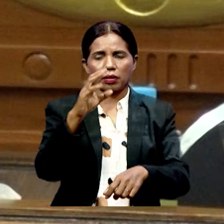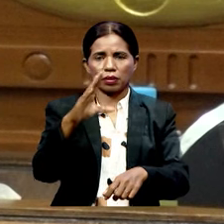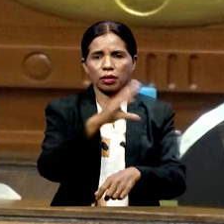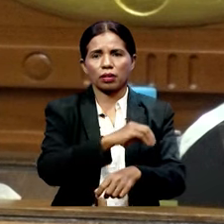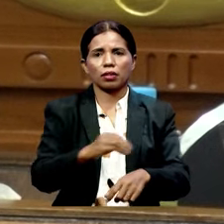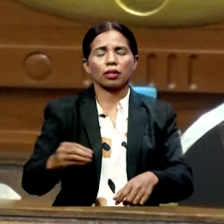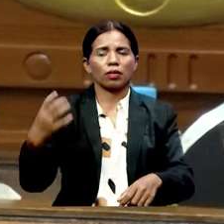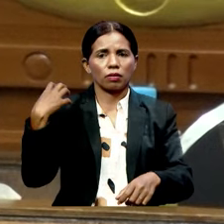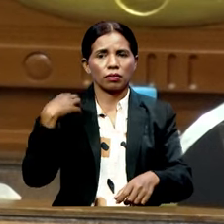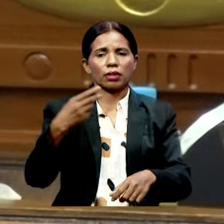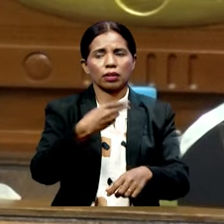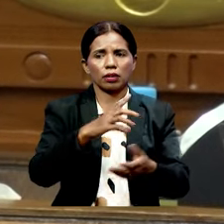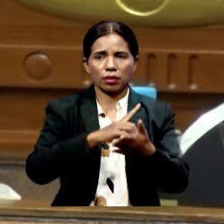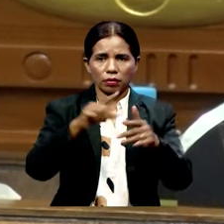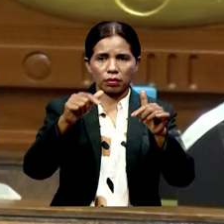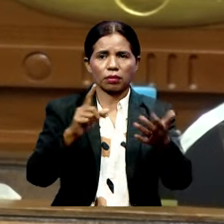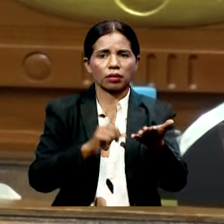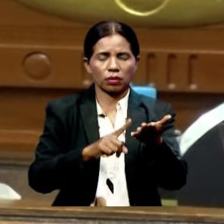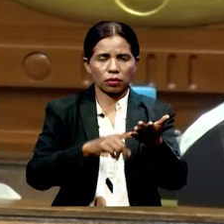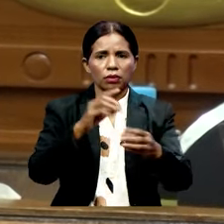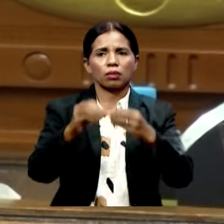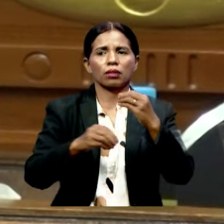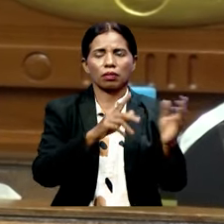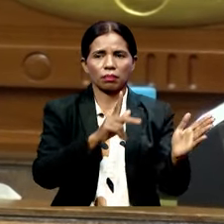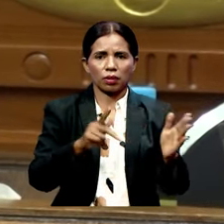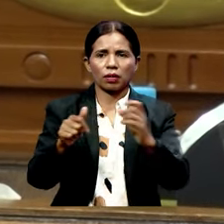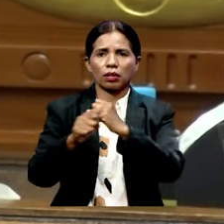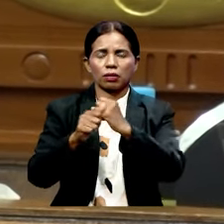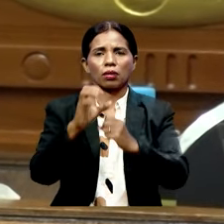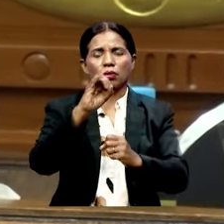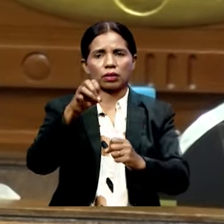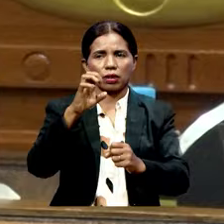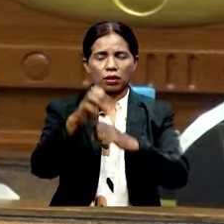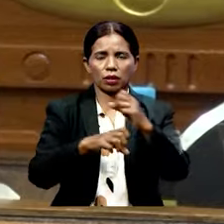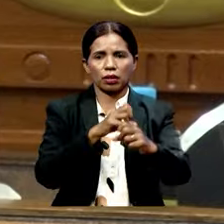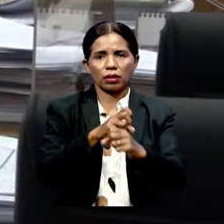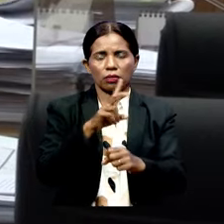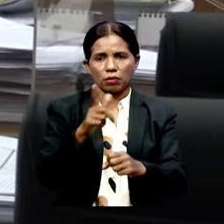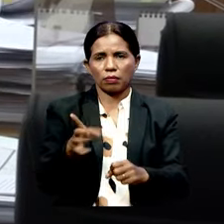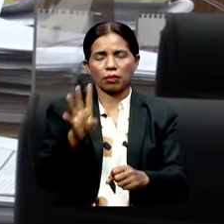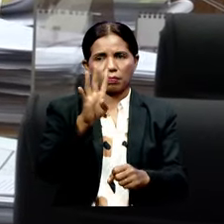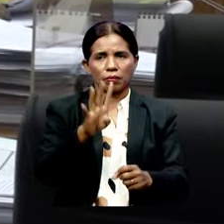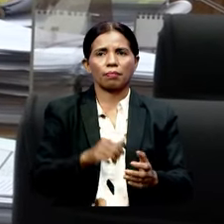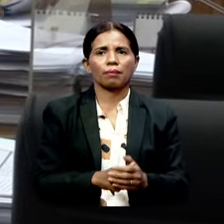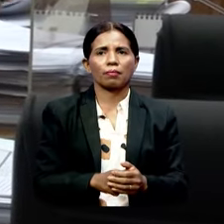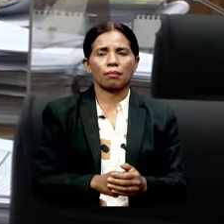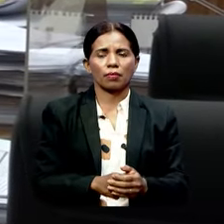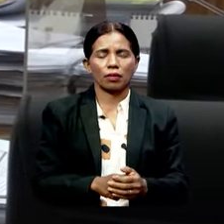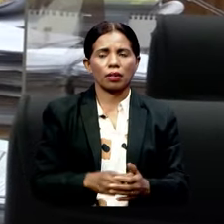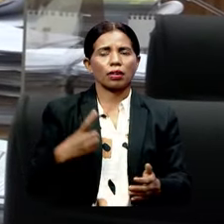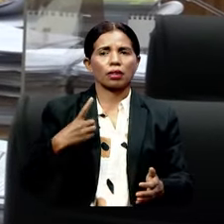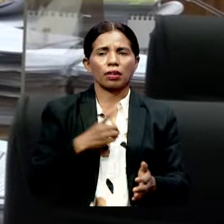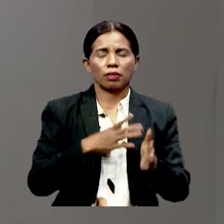a plenária quinta semana né, onde discute com a BAP plano ação do orçamento geral estado tinang ring roro no resinghat e a audiência pública né,